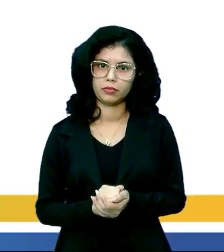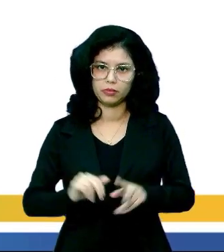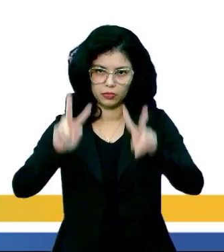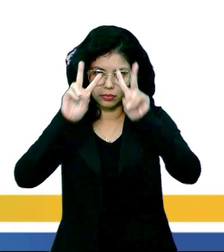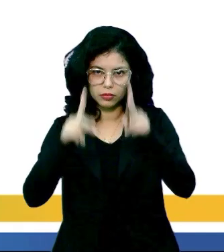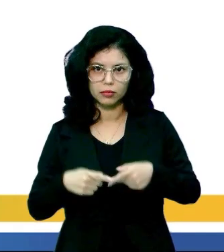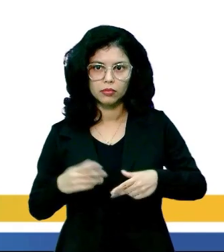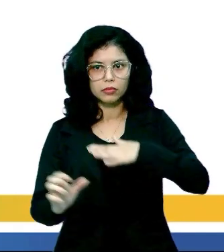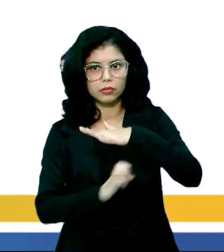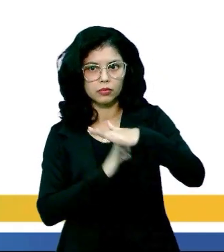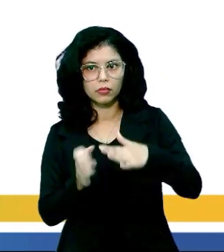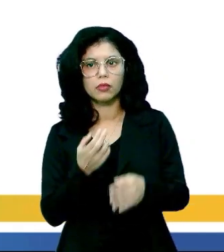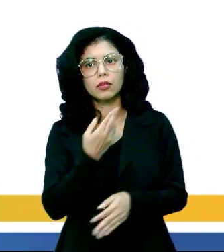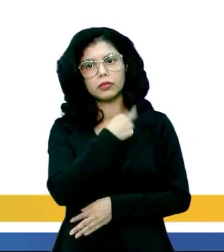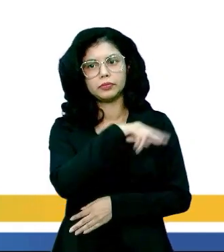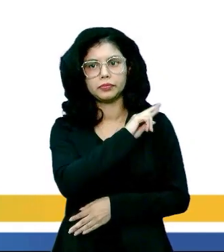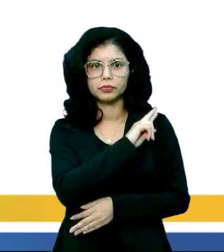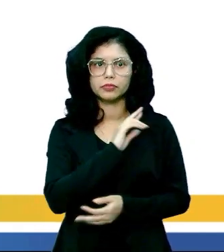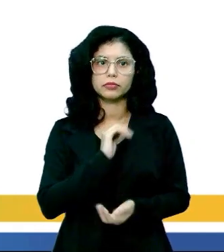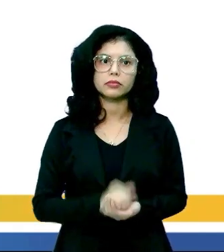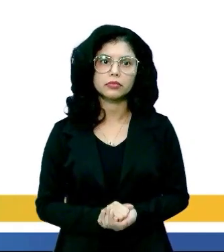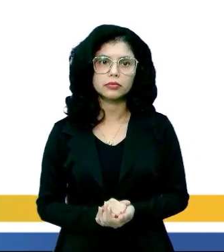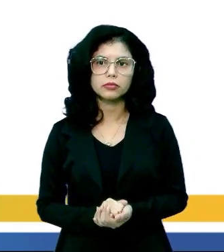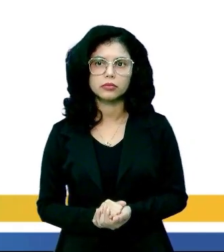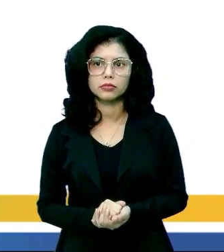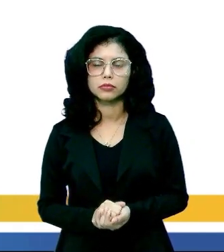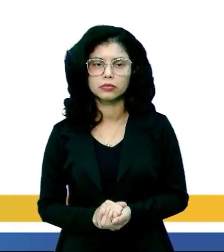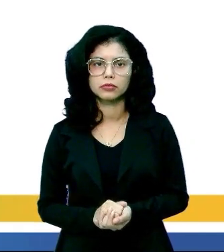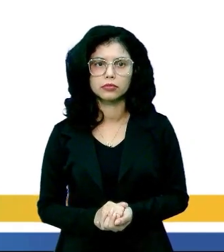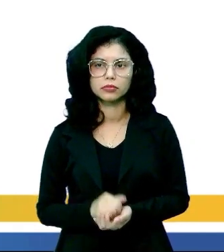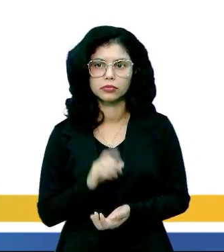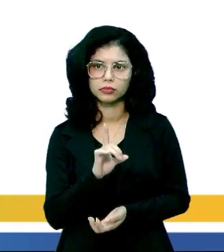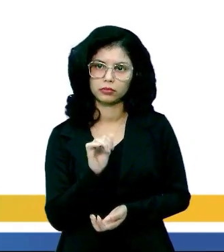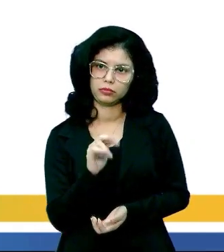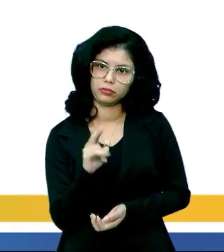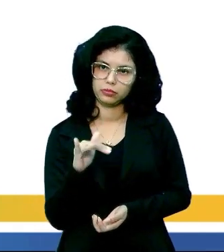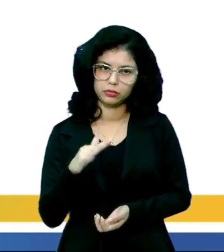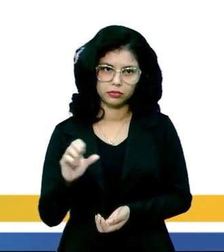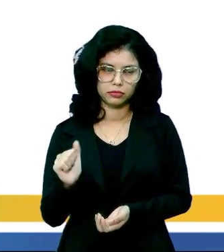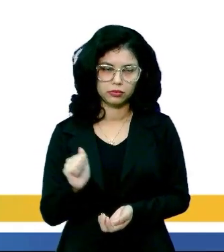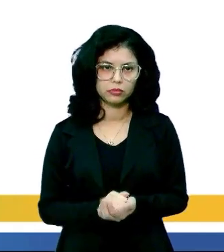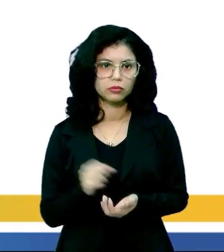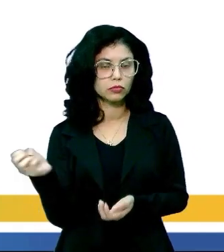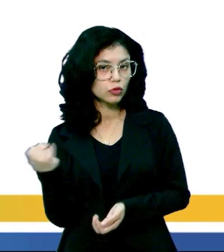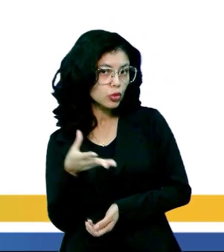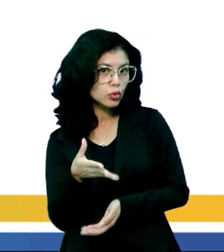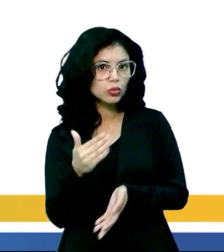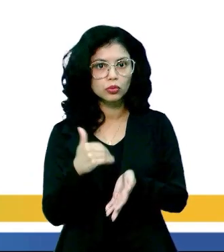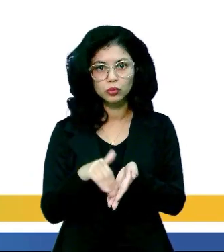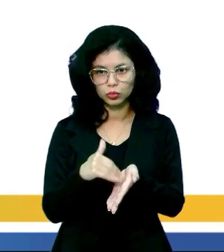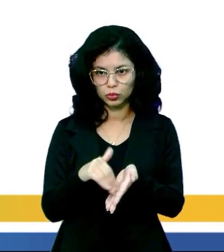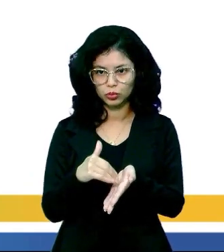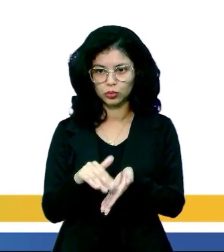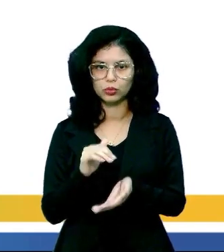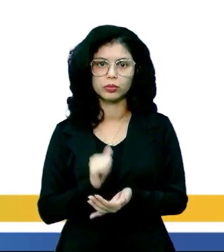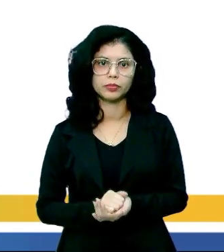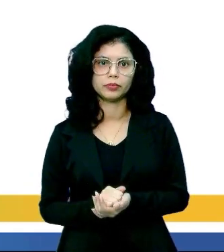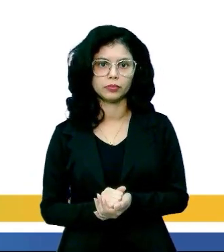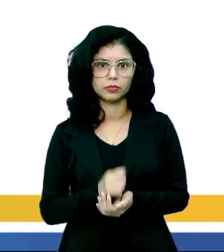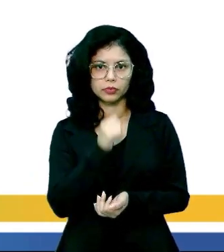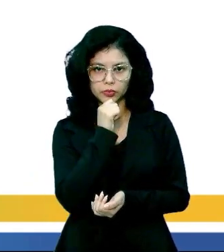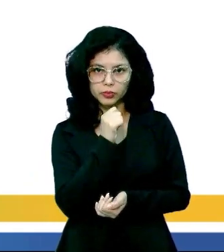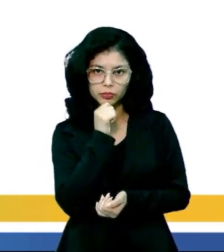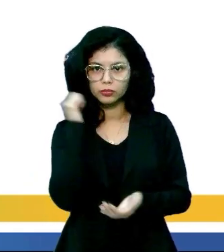recursos humanos de uma empresa e é responsável pela admissão de novos